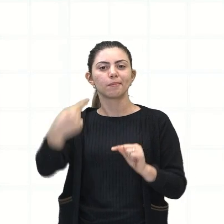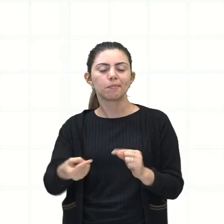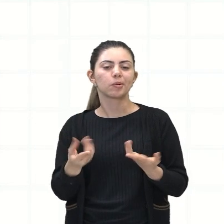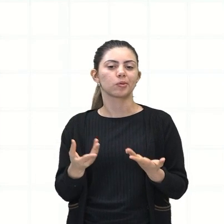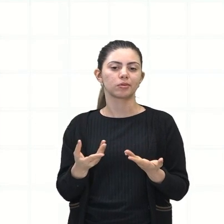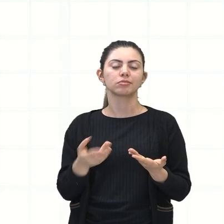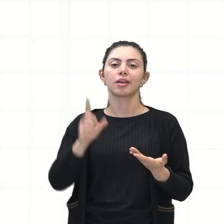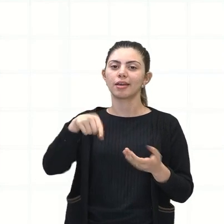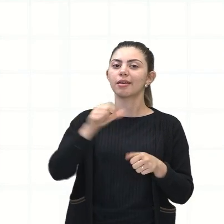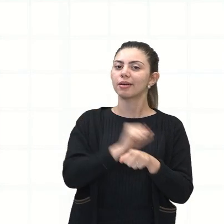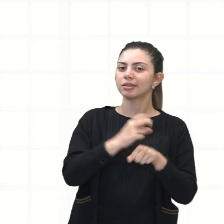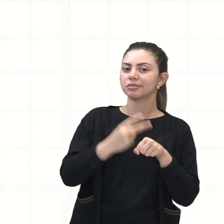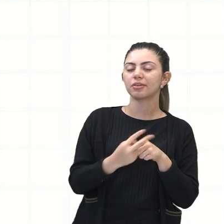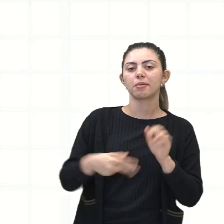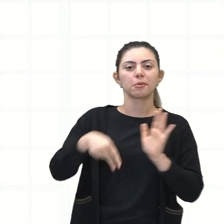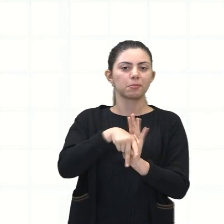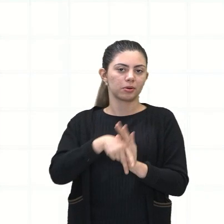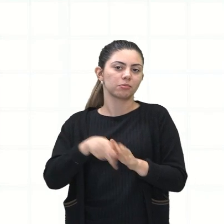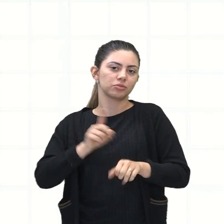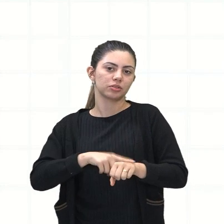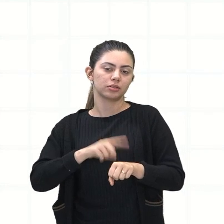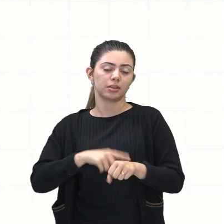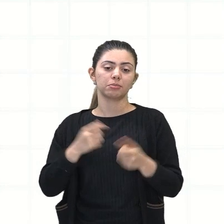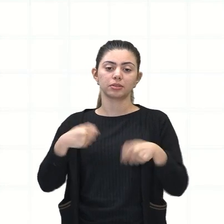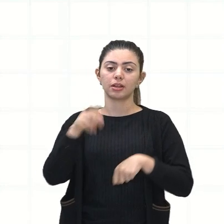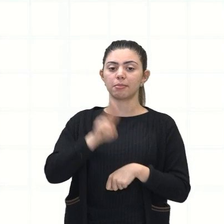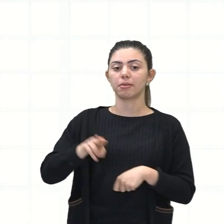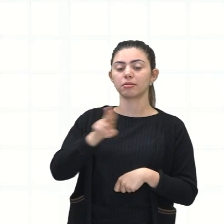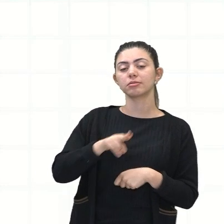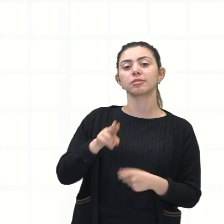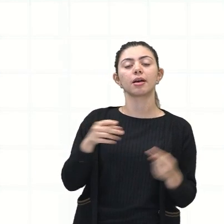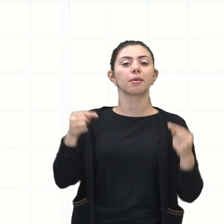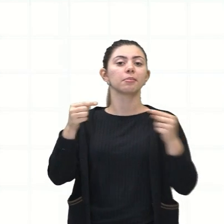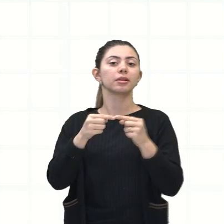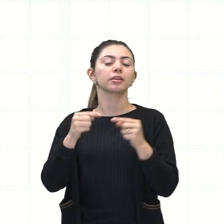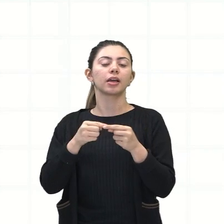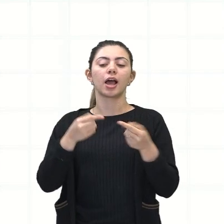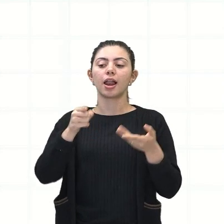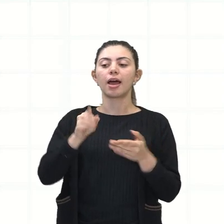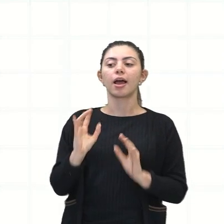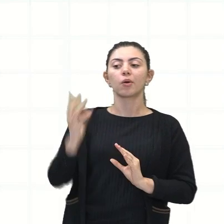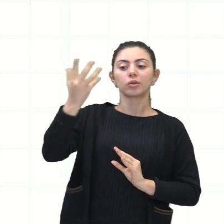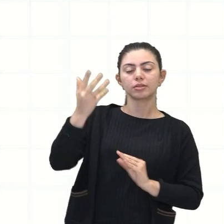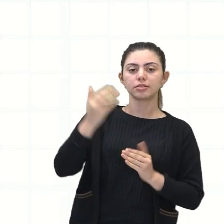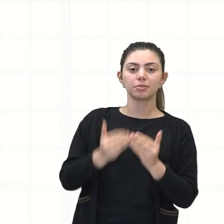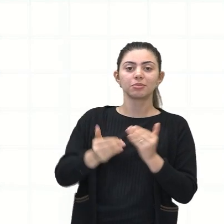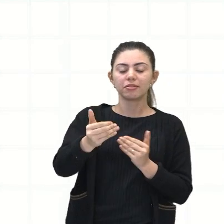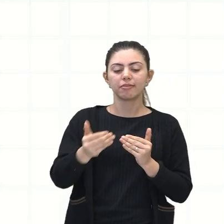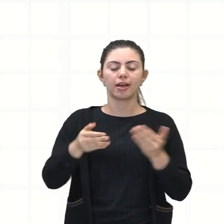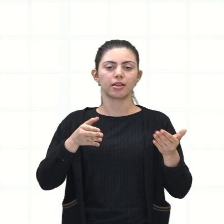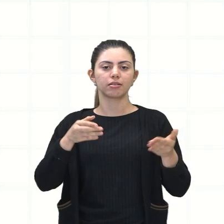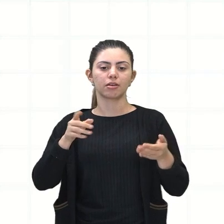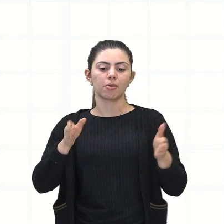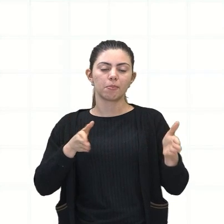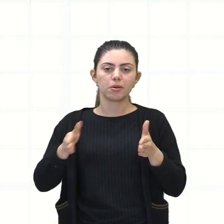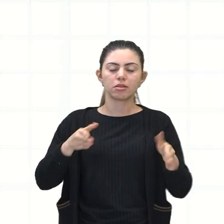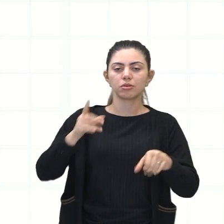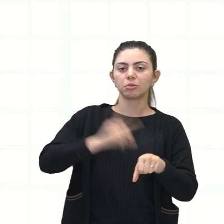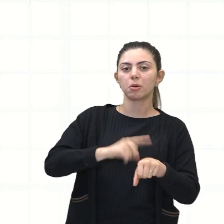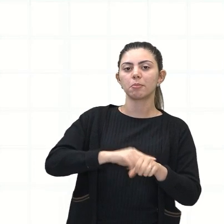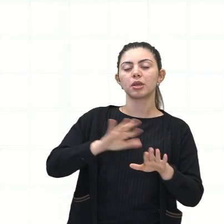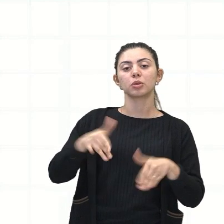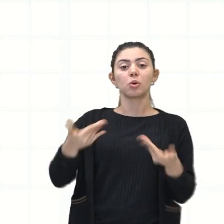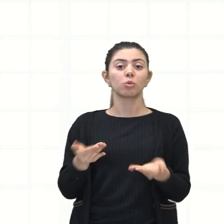Esses advérbios de tempo são utilizados aí para indicar o momento em que algo vai acontecer ou